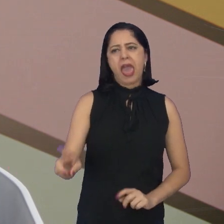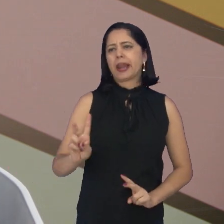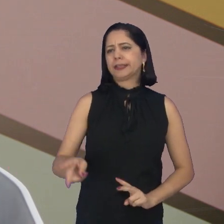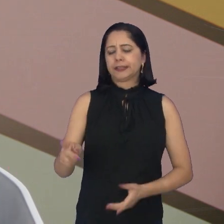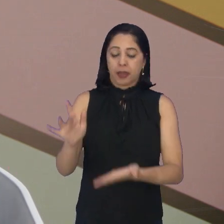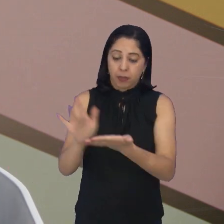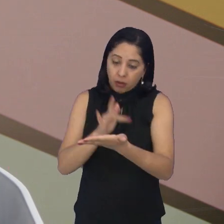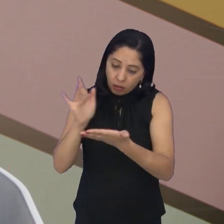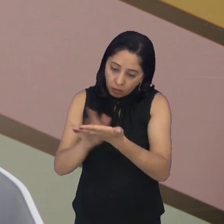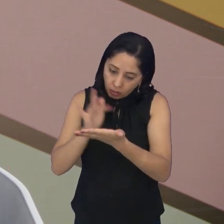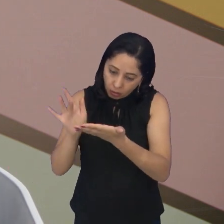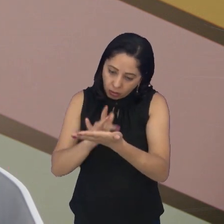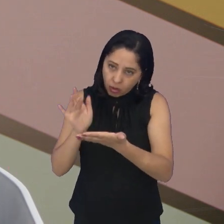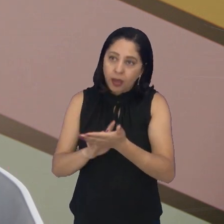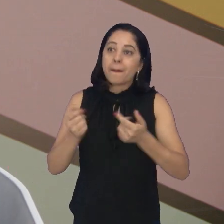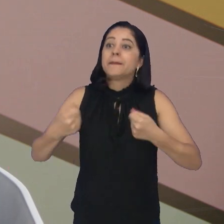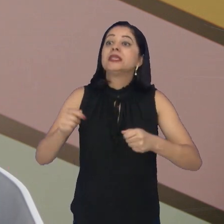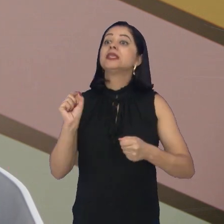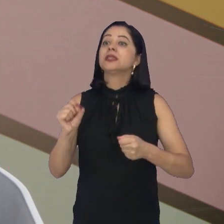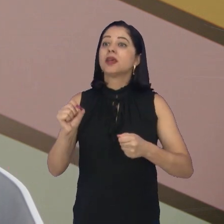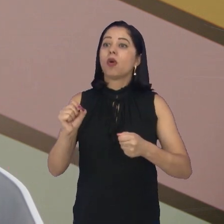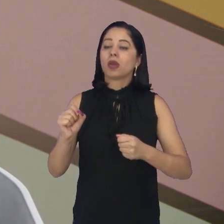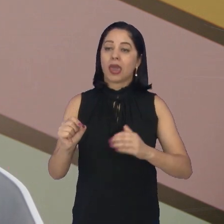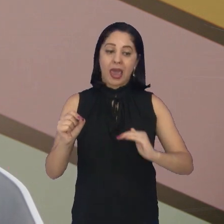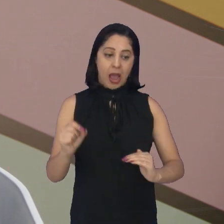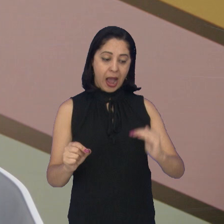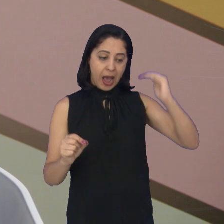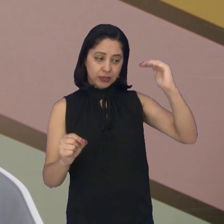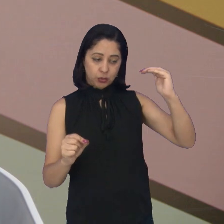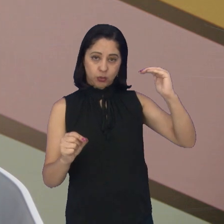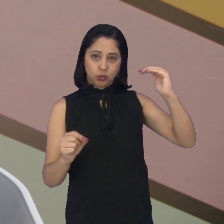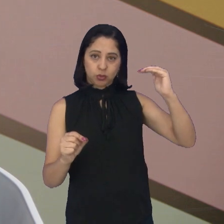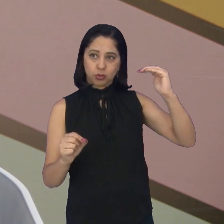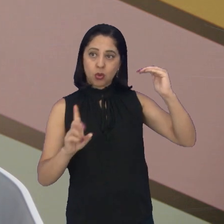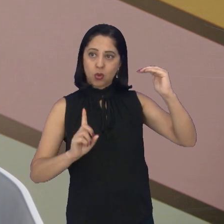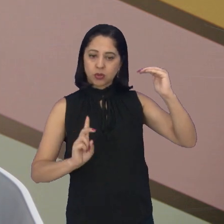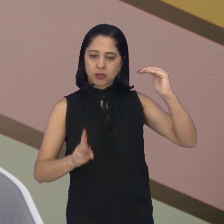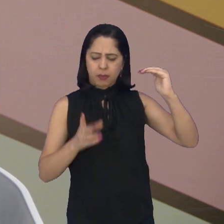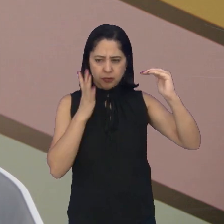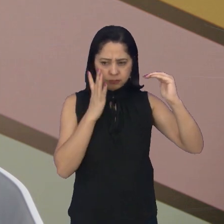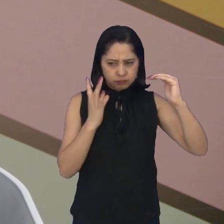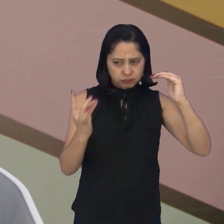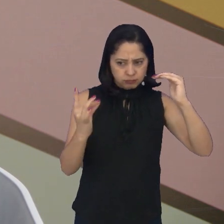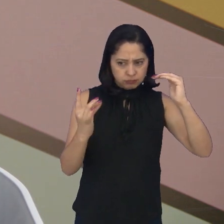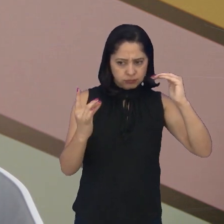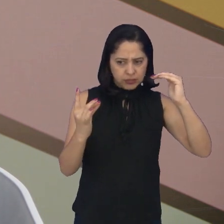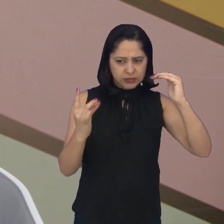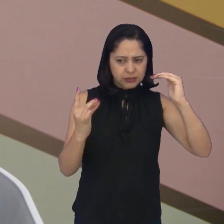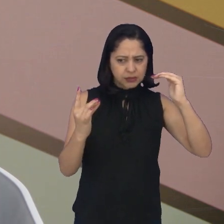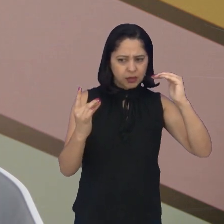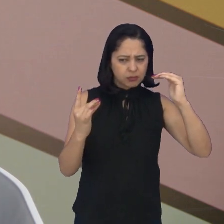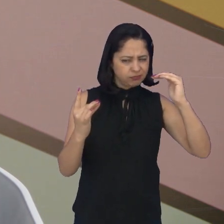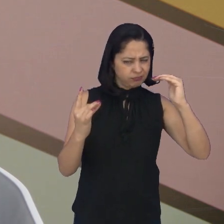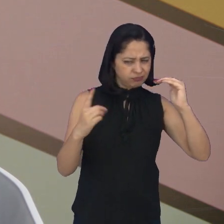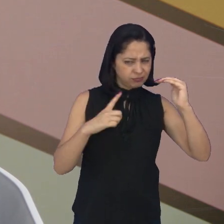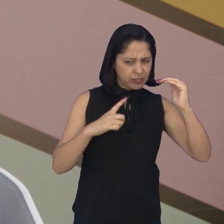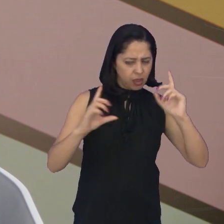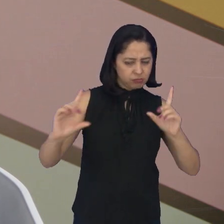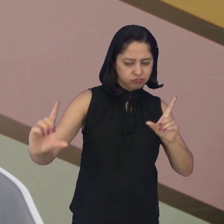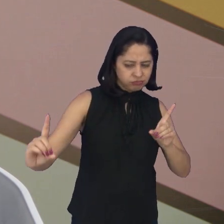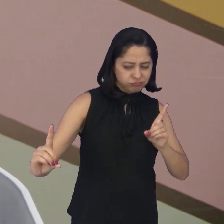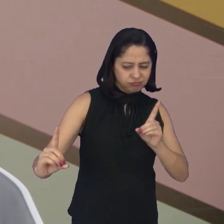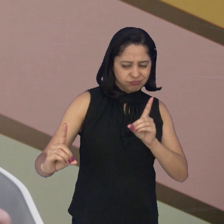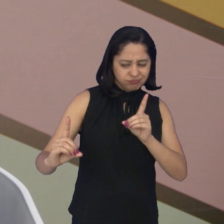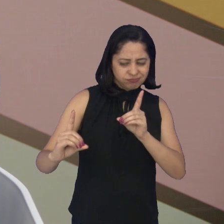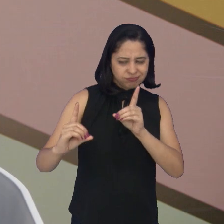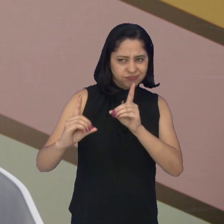enfiada na tela. Então, o que precisa desse adulto cuidador é prestar atenção, como é que tá essa minha conexão, né? É lógico que a